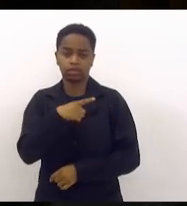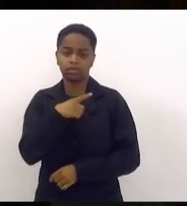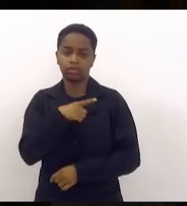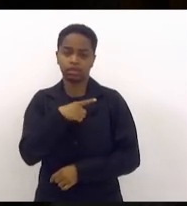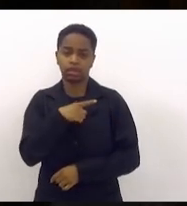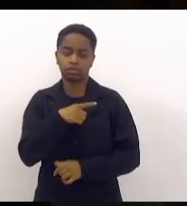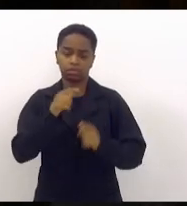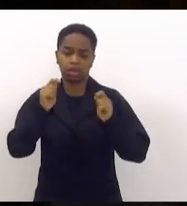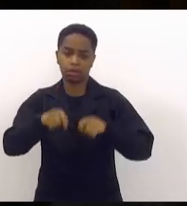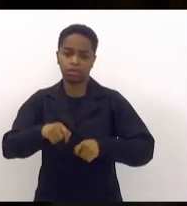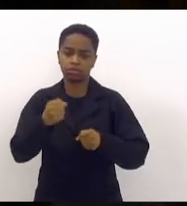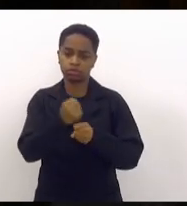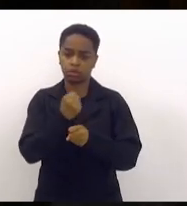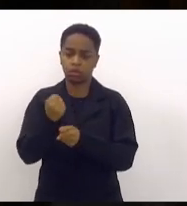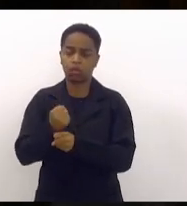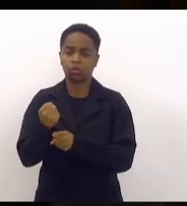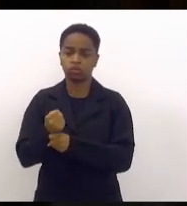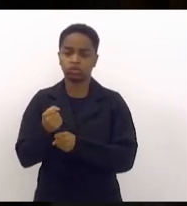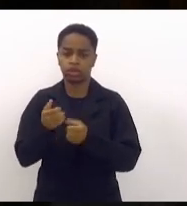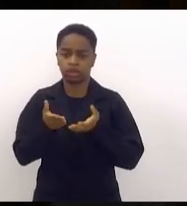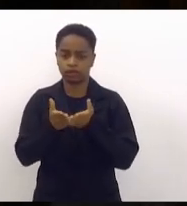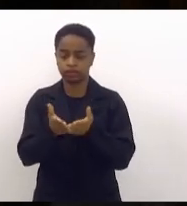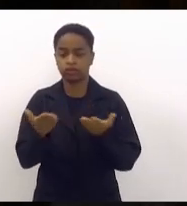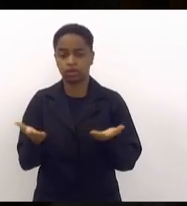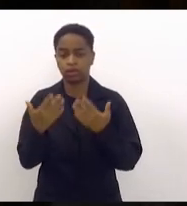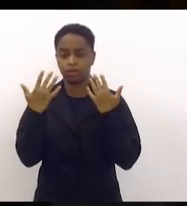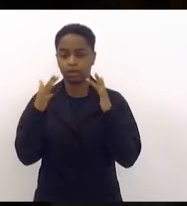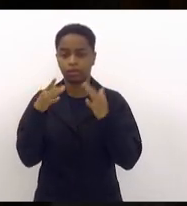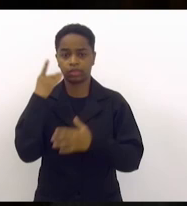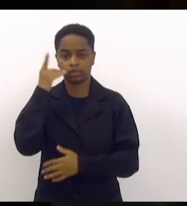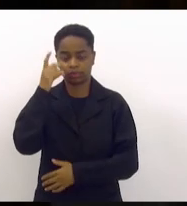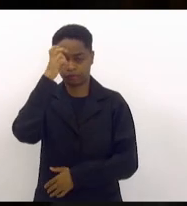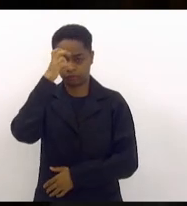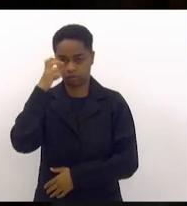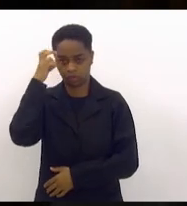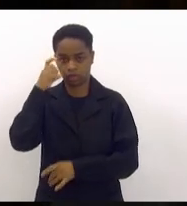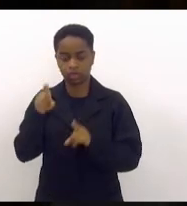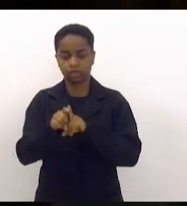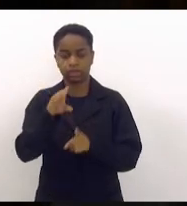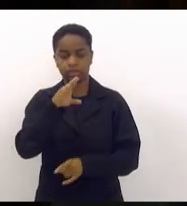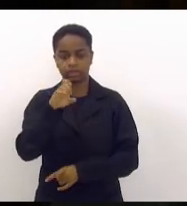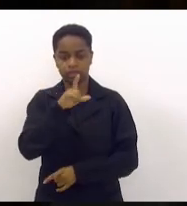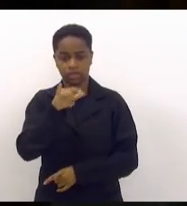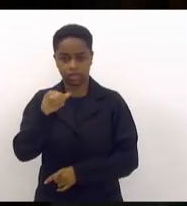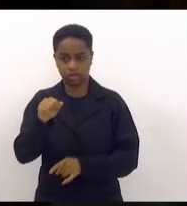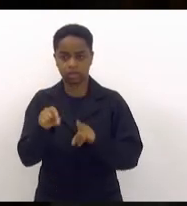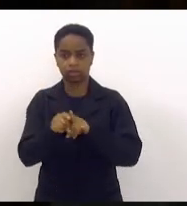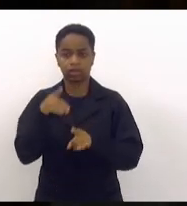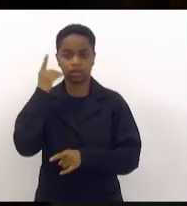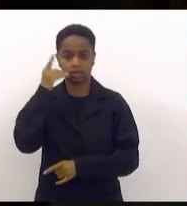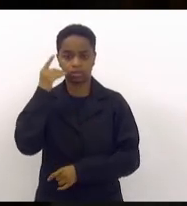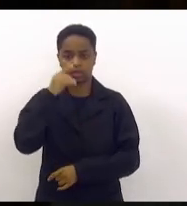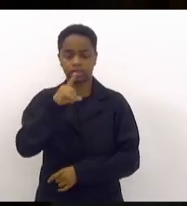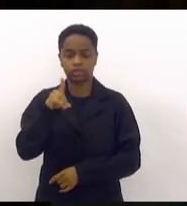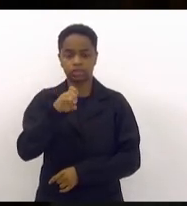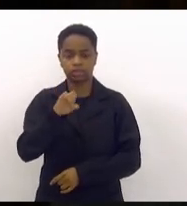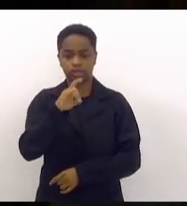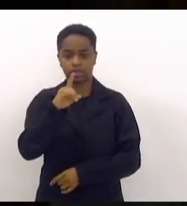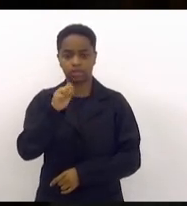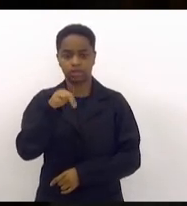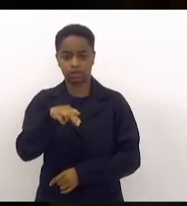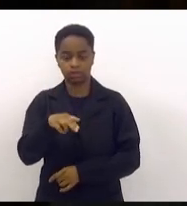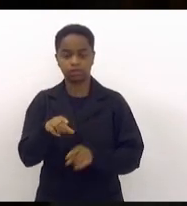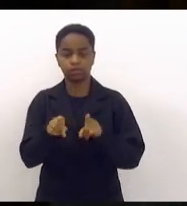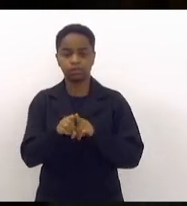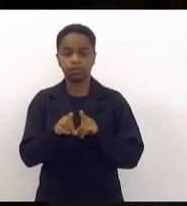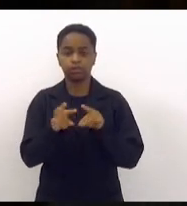inerente então meus parabéns à deputada Verônica Meus parabéns à deputada Célia parabéns à deputada zeidan todos os